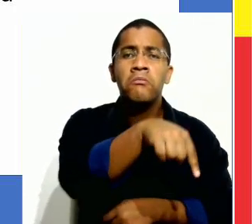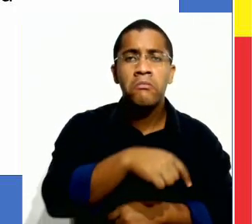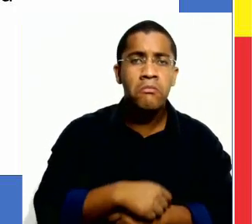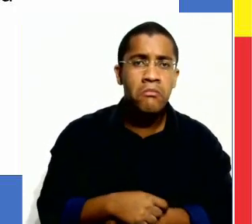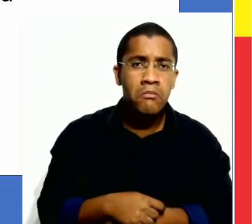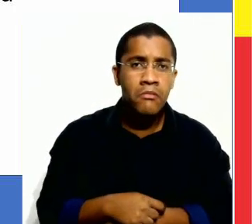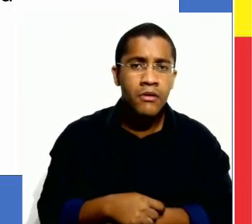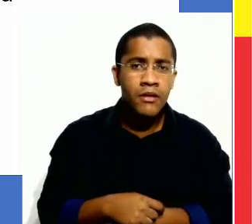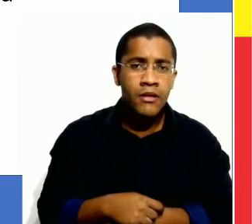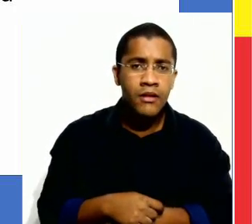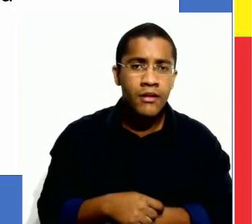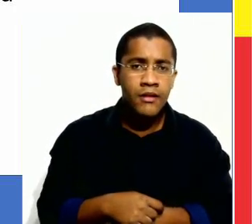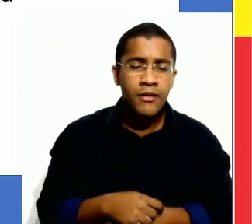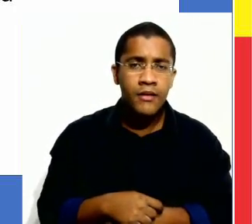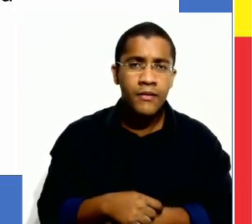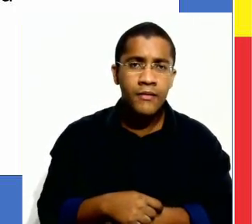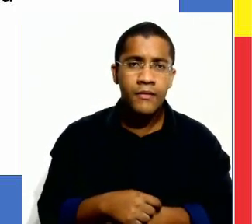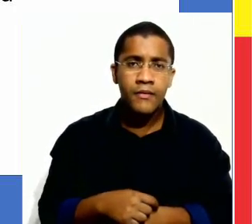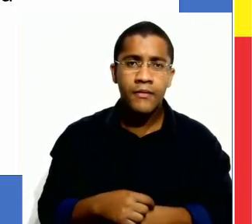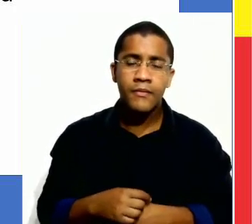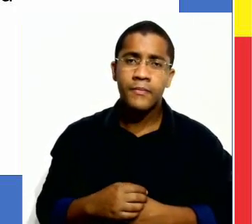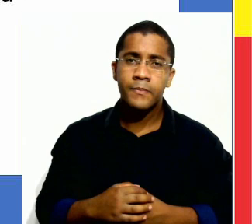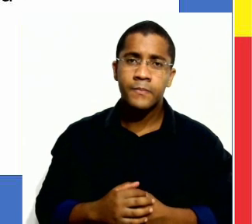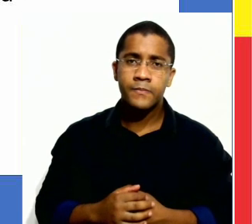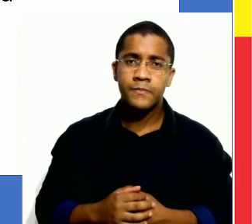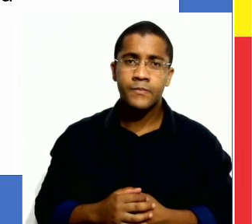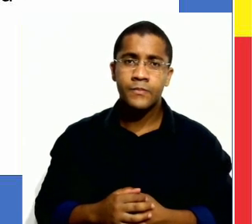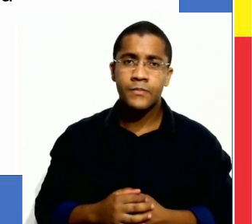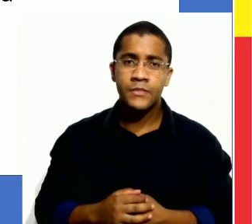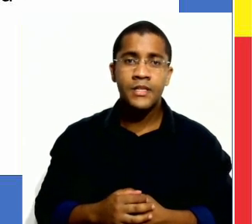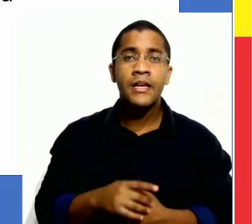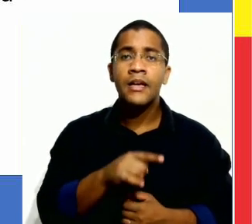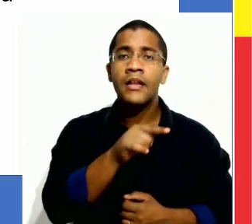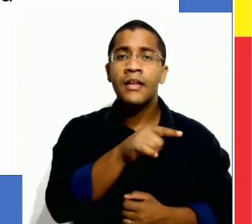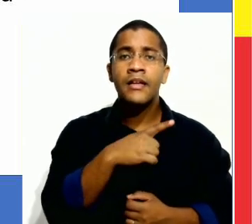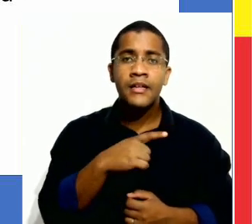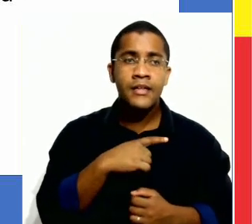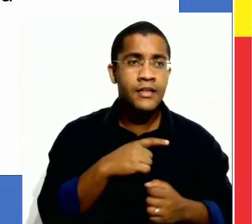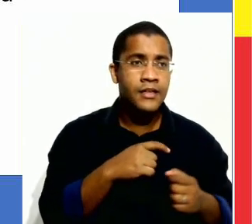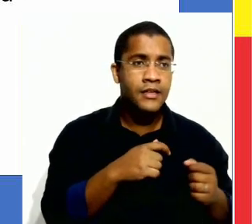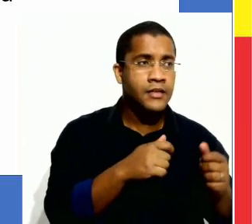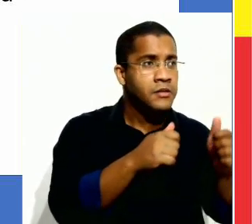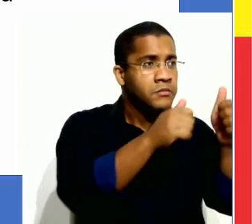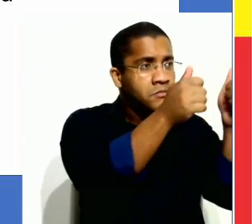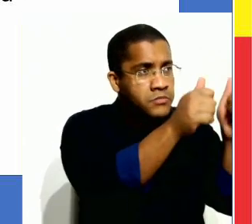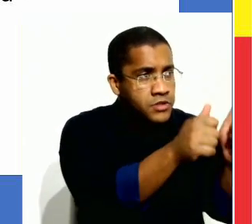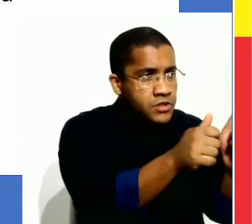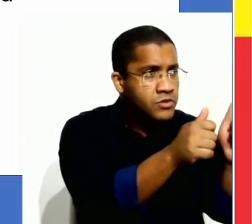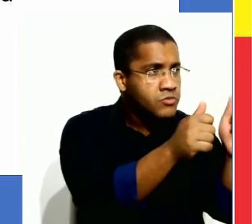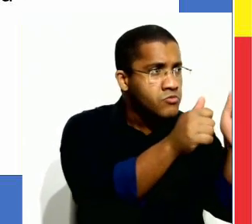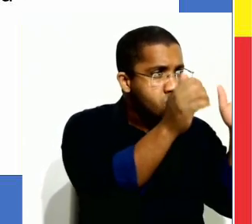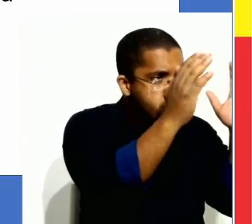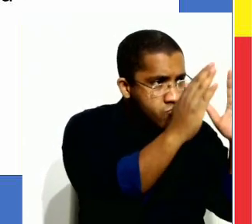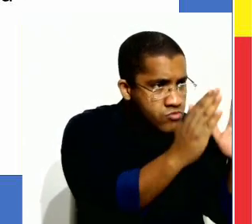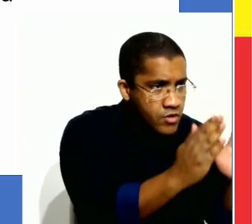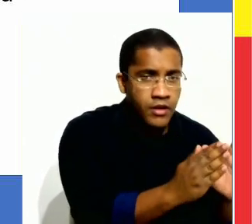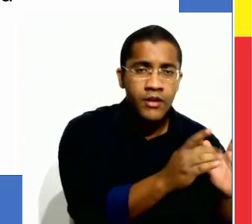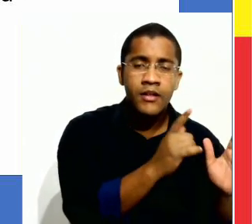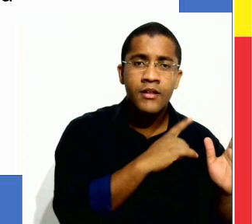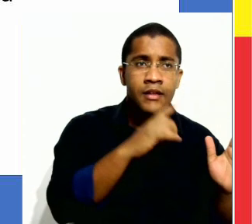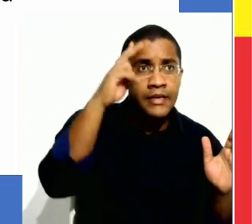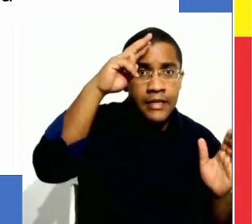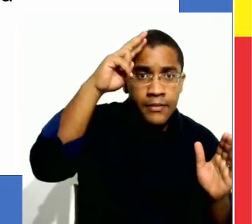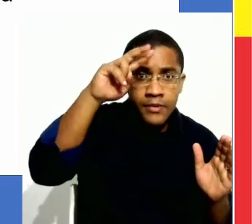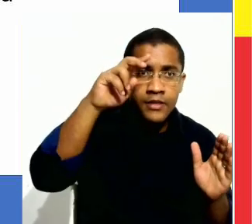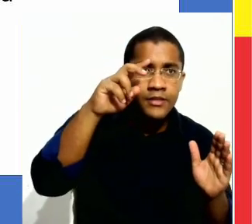Nessa cratera de aproximadamente 2.000 anos, continha o que? Estátuas de ancestrais, lembrança